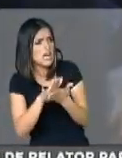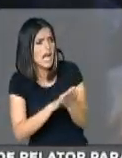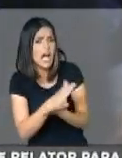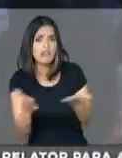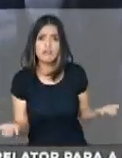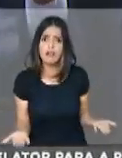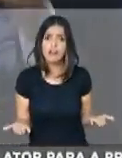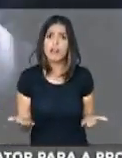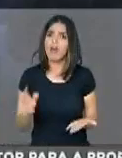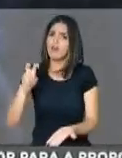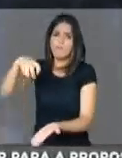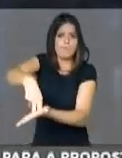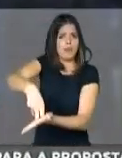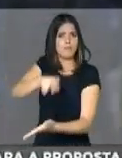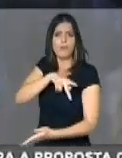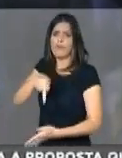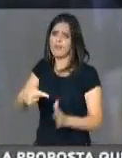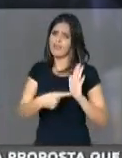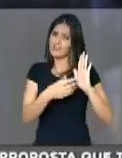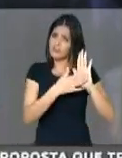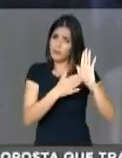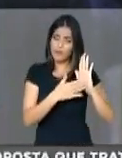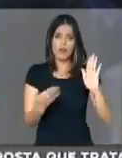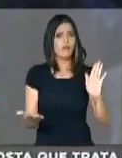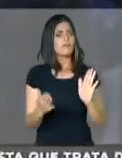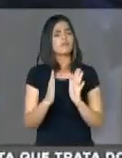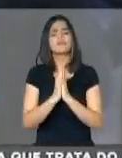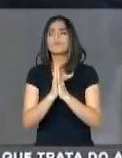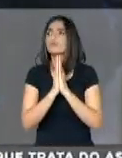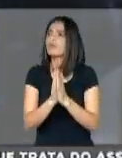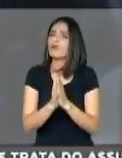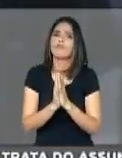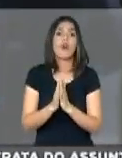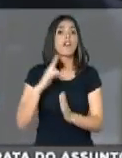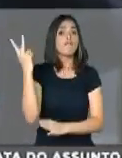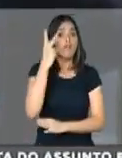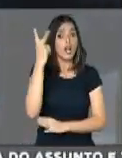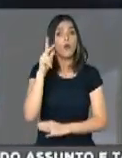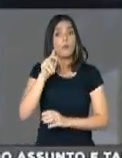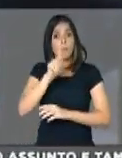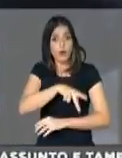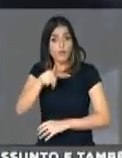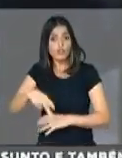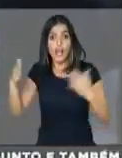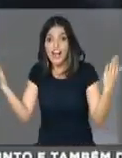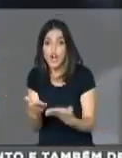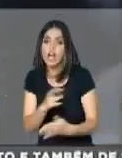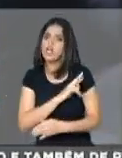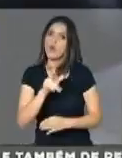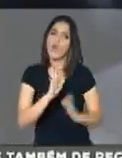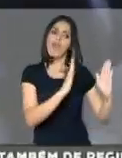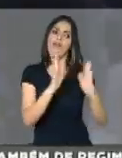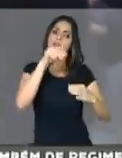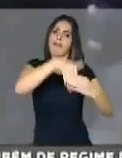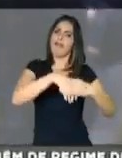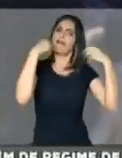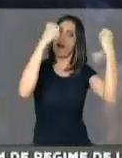a penalização do professor nessa reforma antes de abrir 6 a 1 o jogador agora não é campanha eleitoral por isso eu peço voto